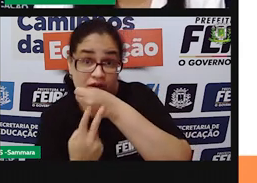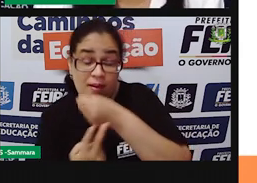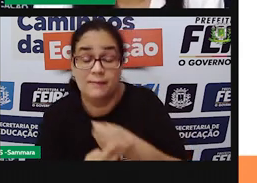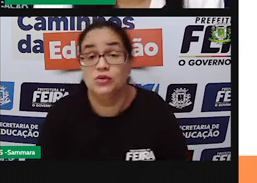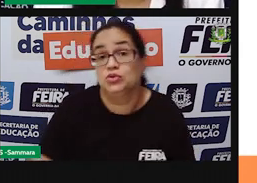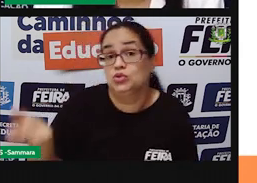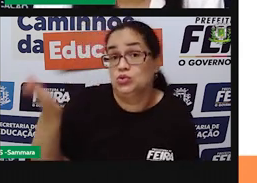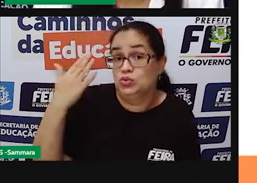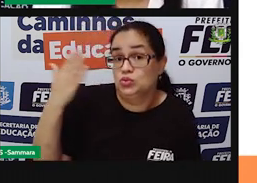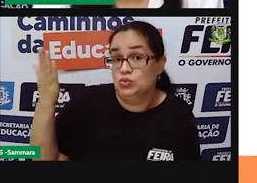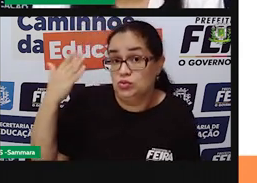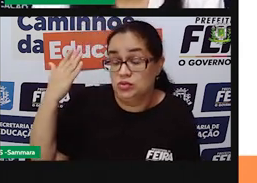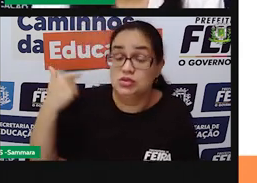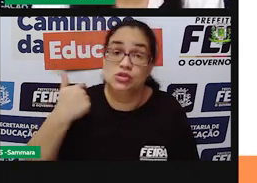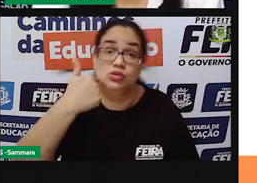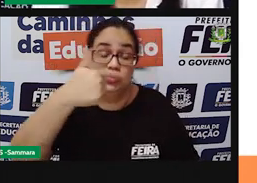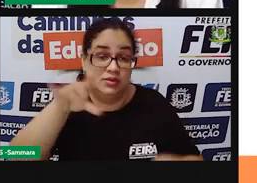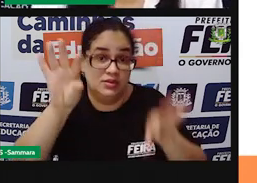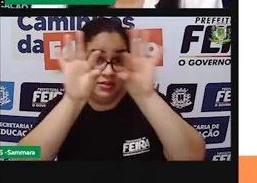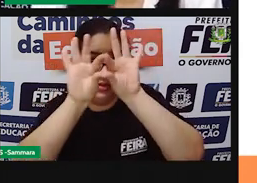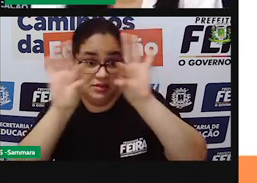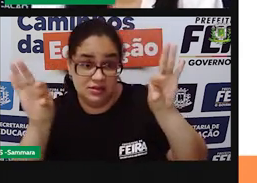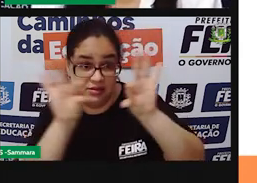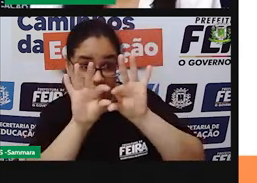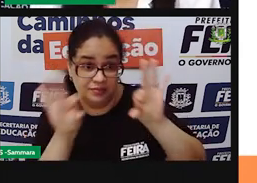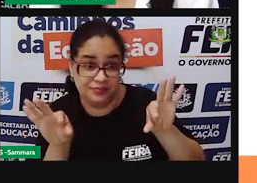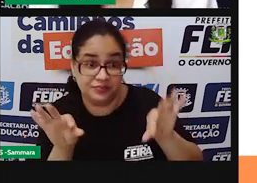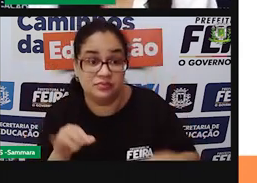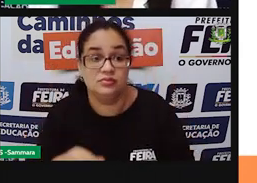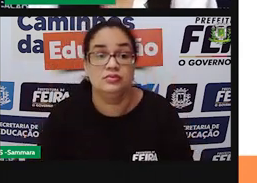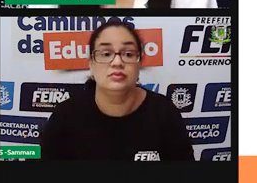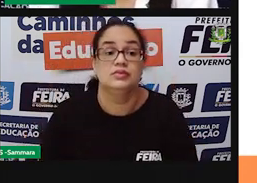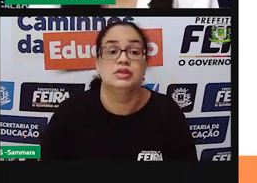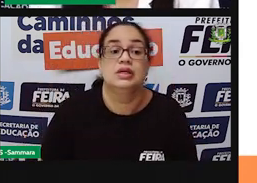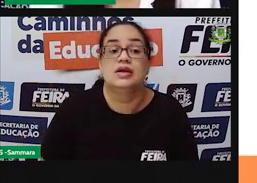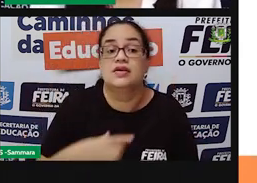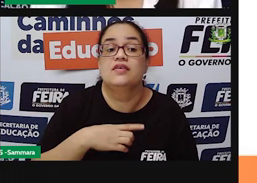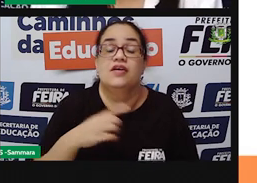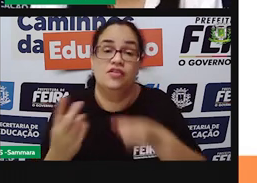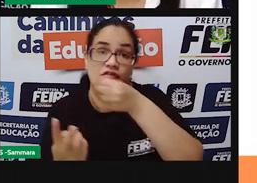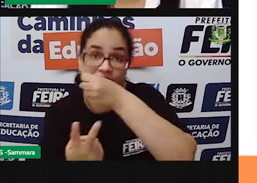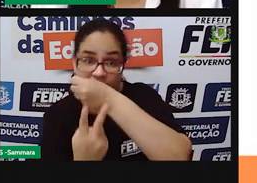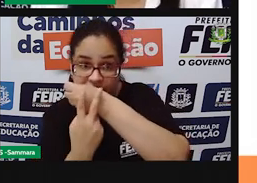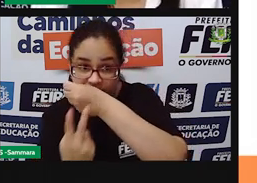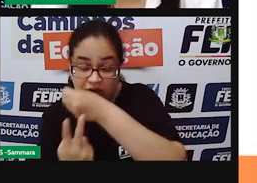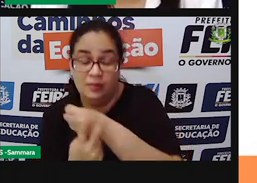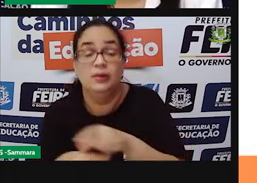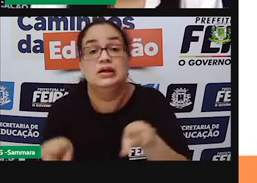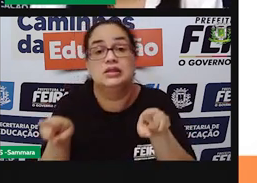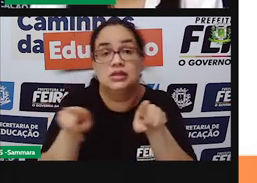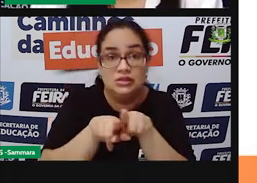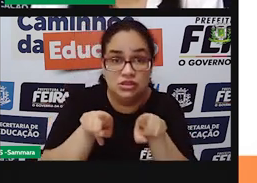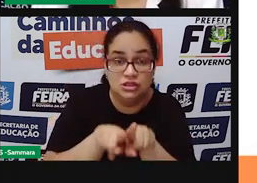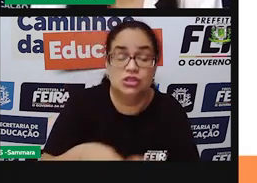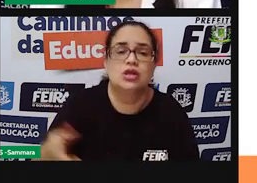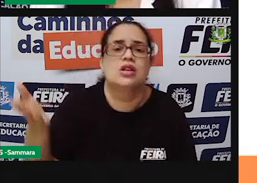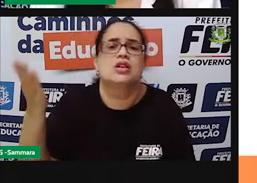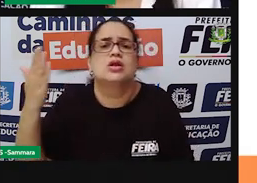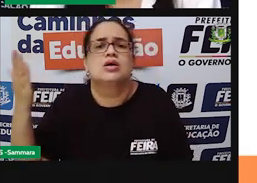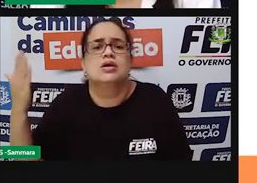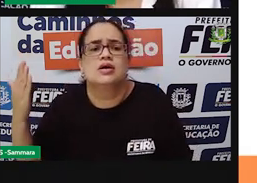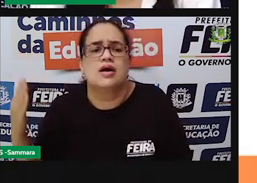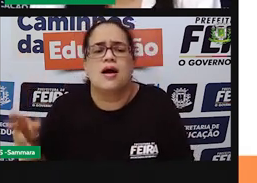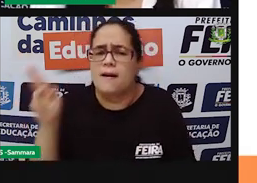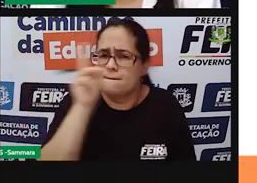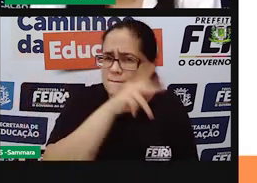né, nas outras frases, é mais lógico, mais óbvio que esse verbo também esteja no passado. E aí a Pró